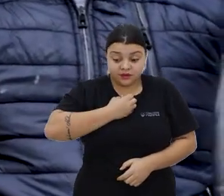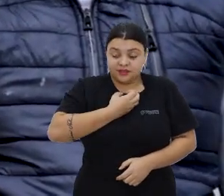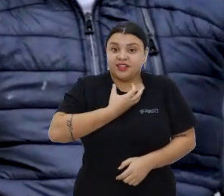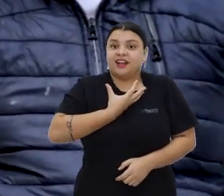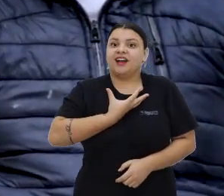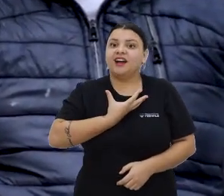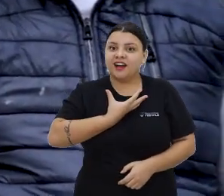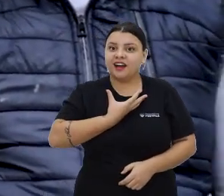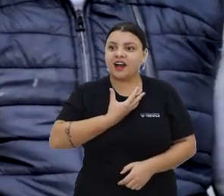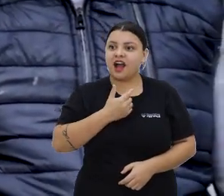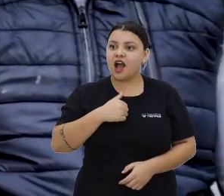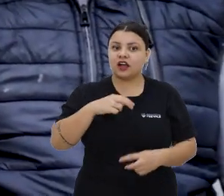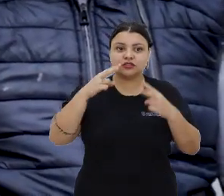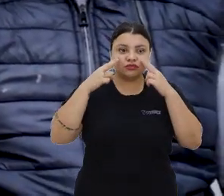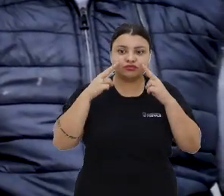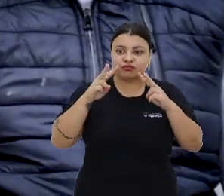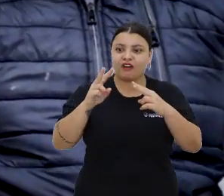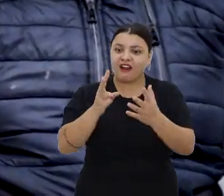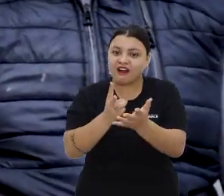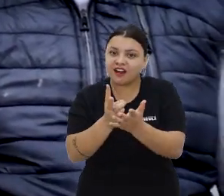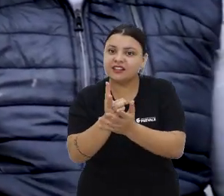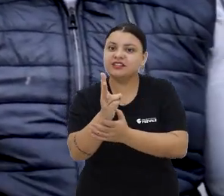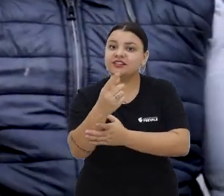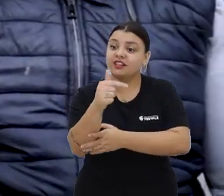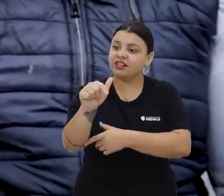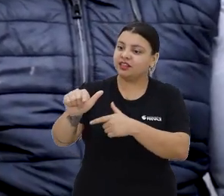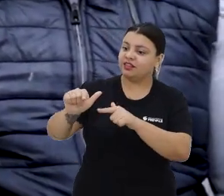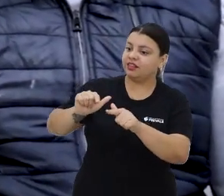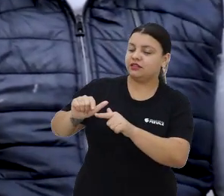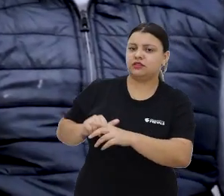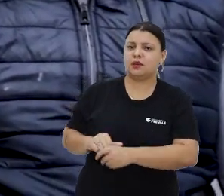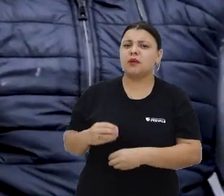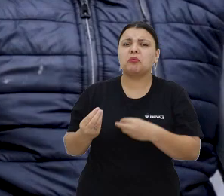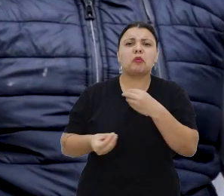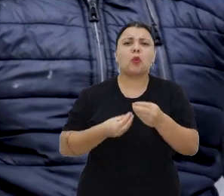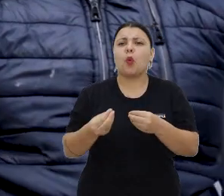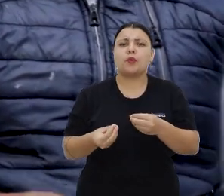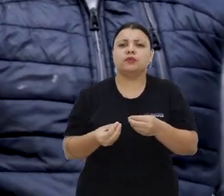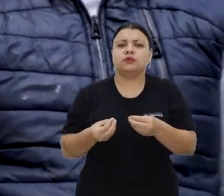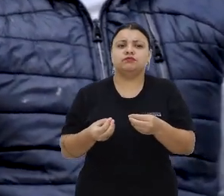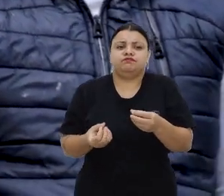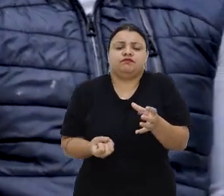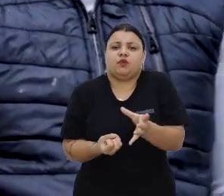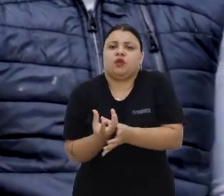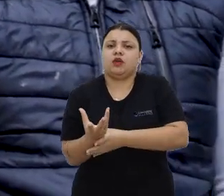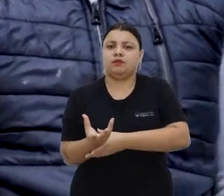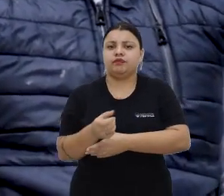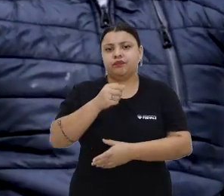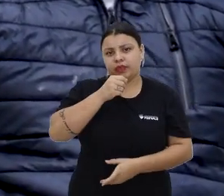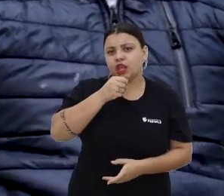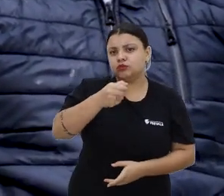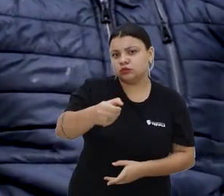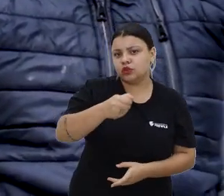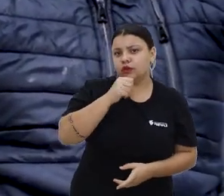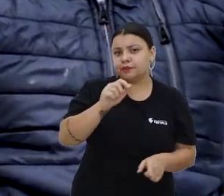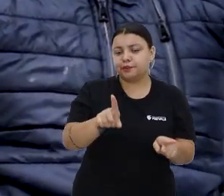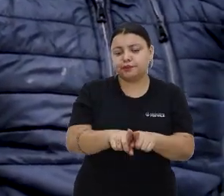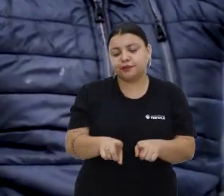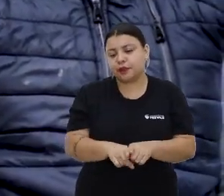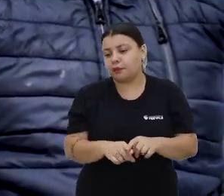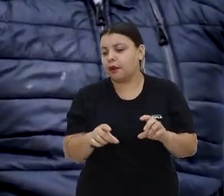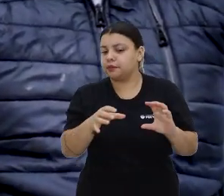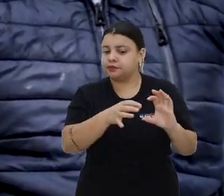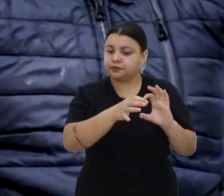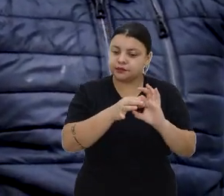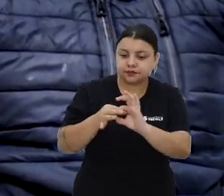interesse de continuar acompanhando o teu trabalho, né? E aí eu queria entender como é que isso surgiu. Claro, o jornalismo também está interligado com tudo isso, mas